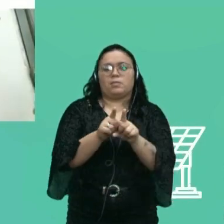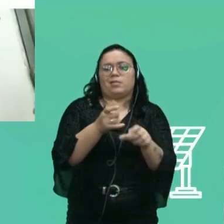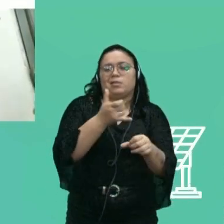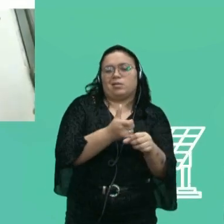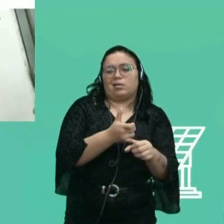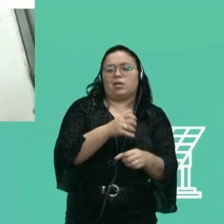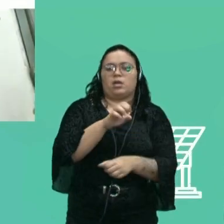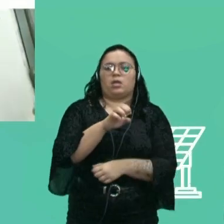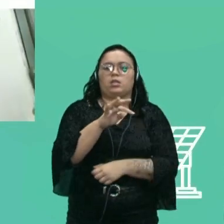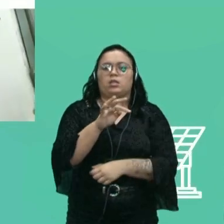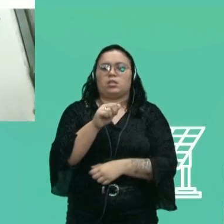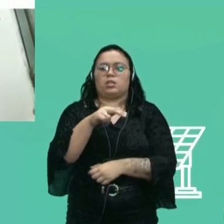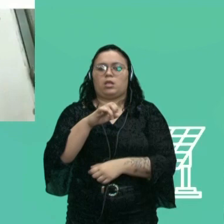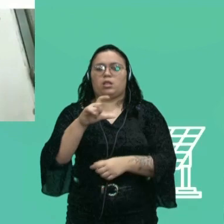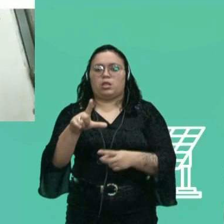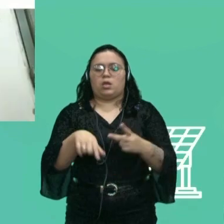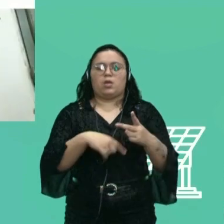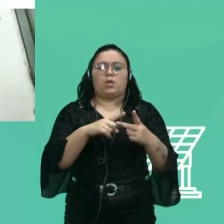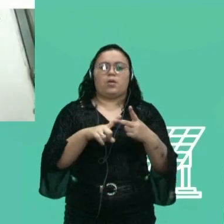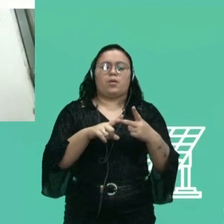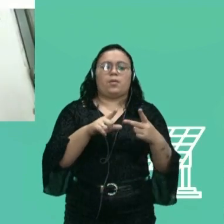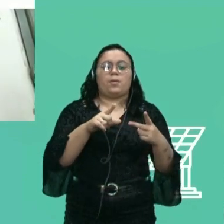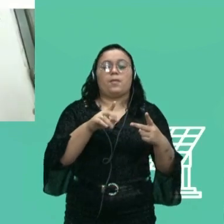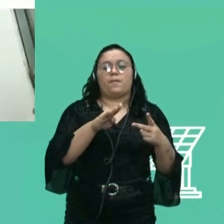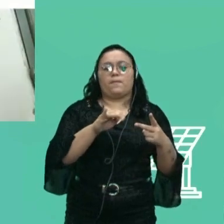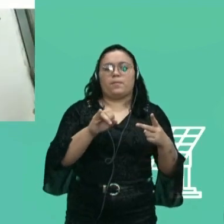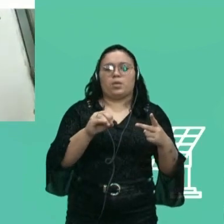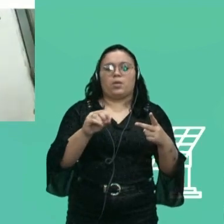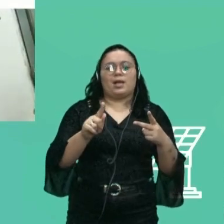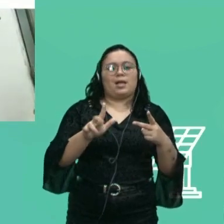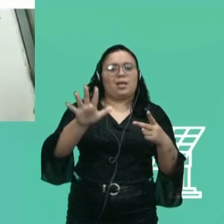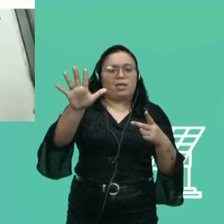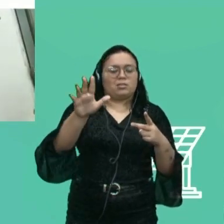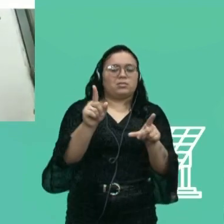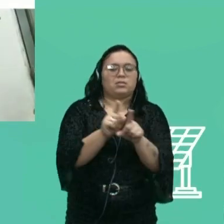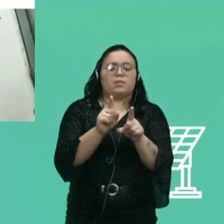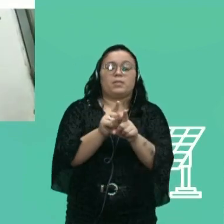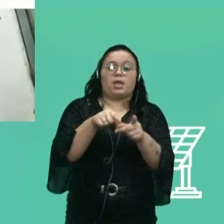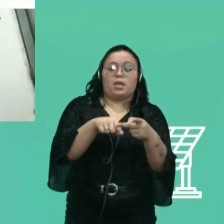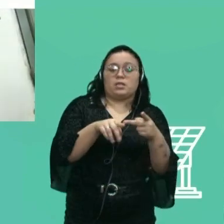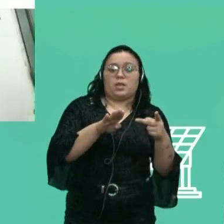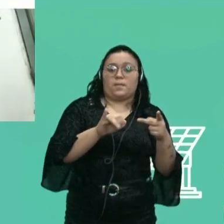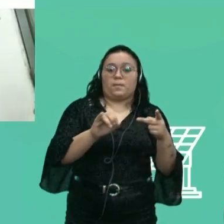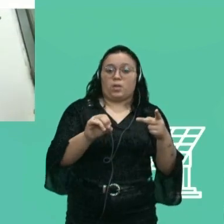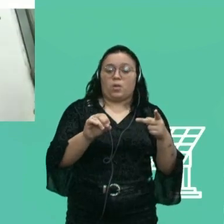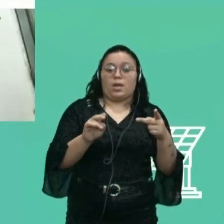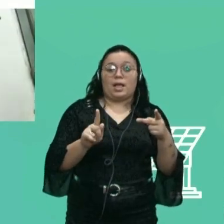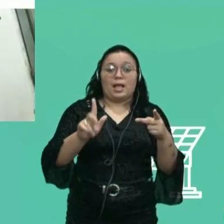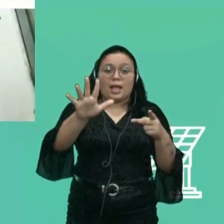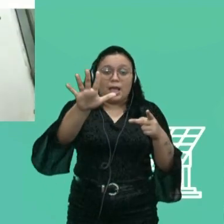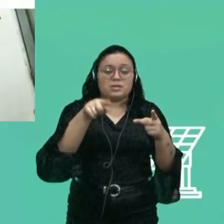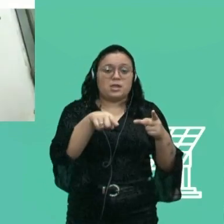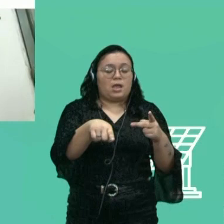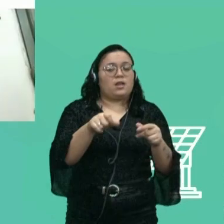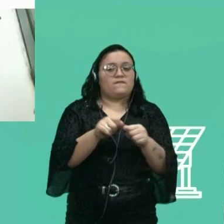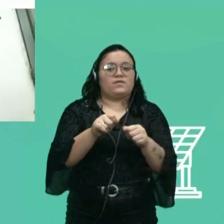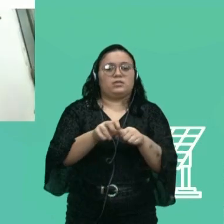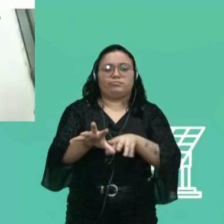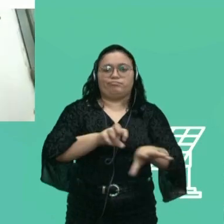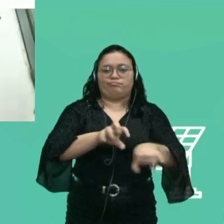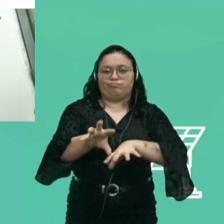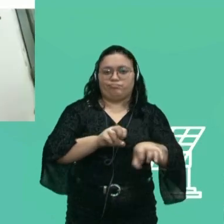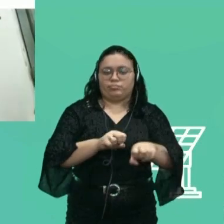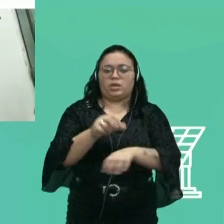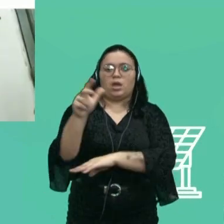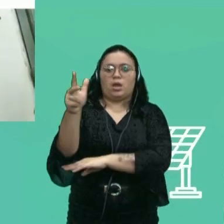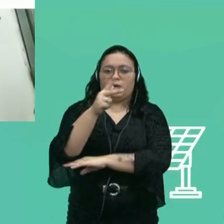e o biogás. O biogás, foco desse estudo, pode ser obtido pela produção por meio do processo de digestão anaeróbia,